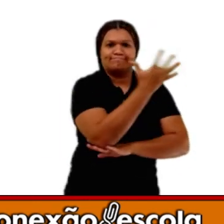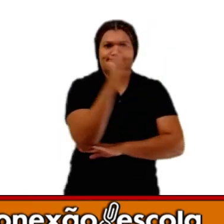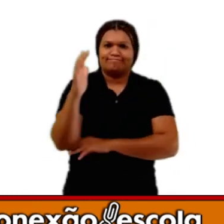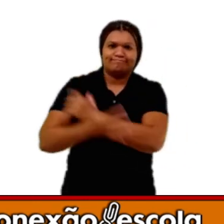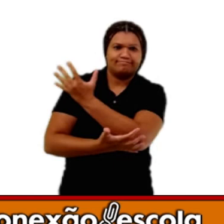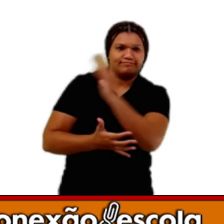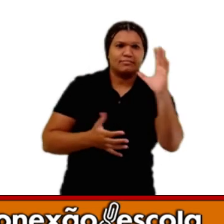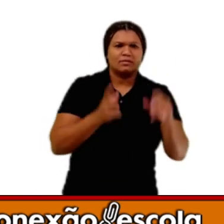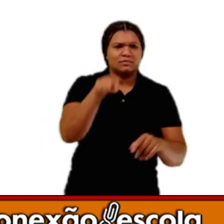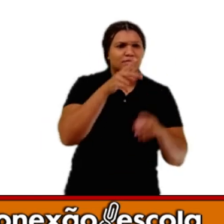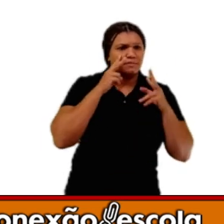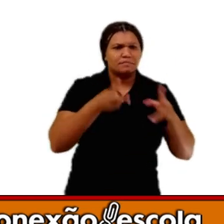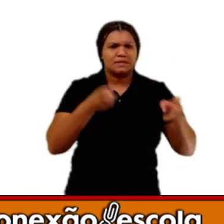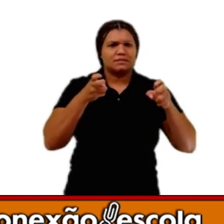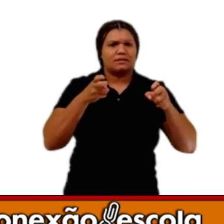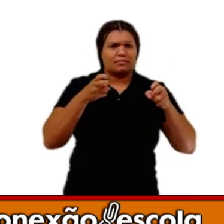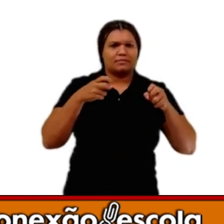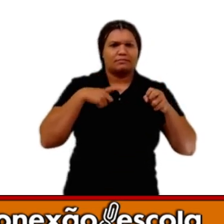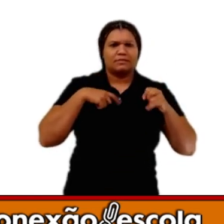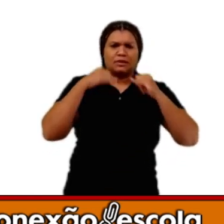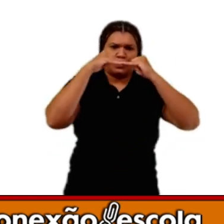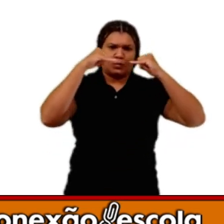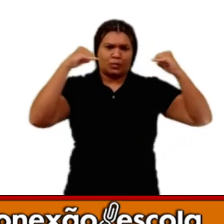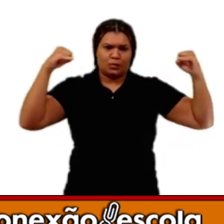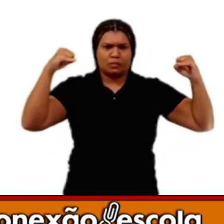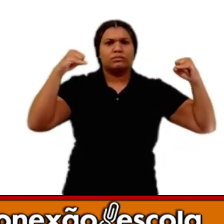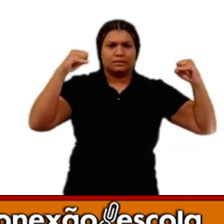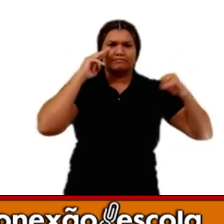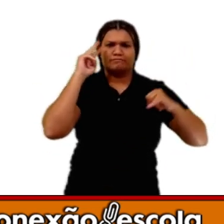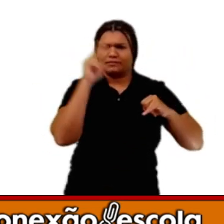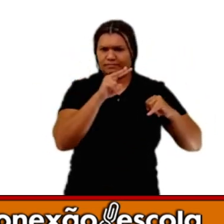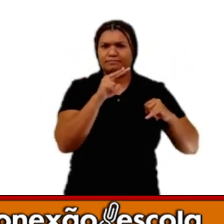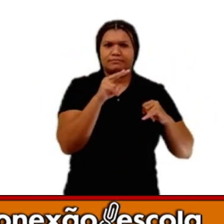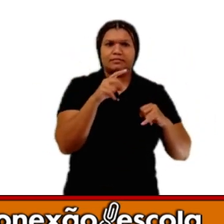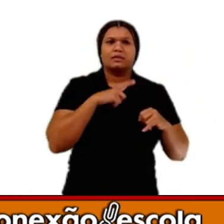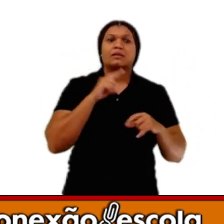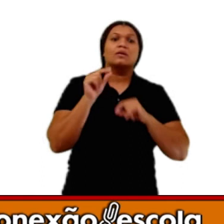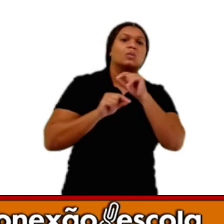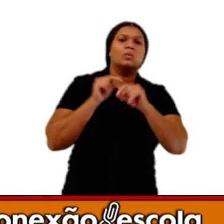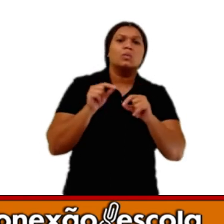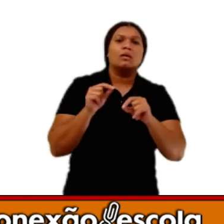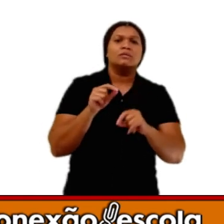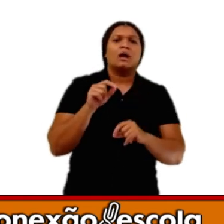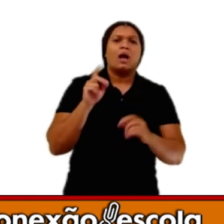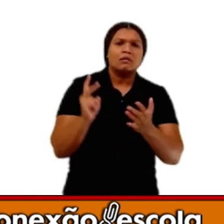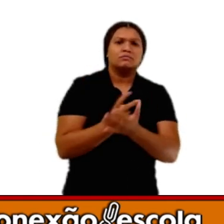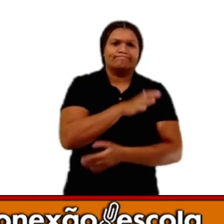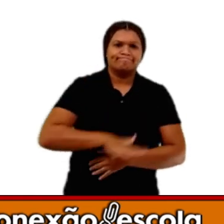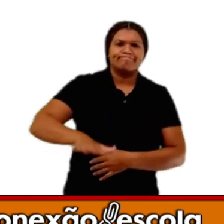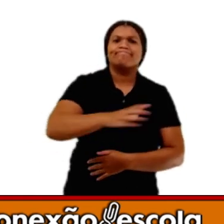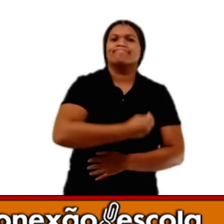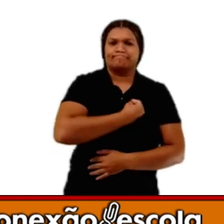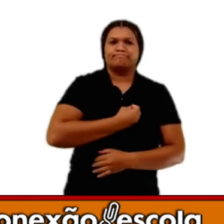que nessa mesma latitude, ou muito próximo dessa latitude, eu vou ter ocorrência de biomas